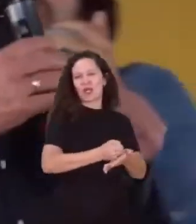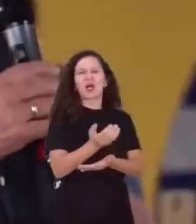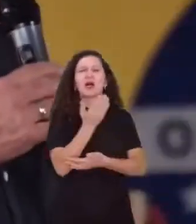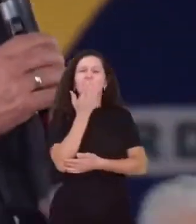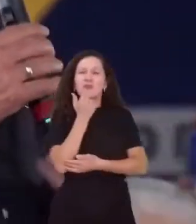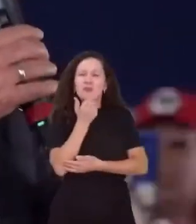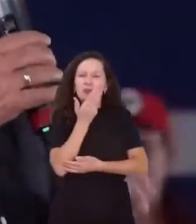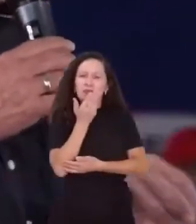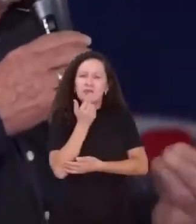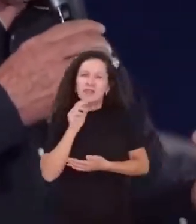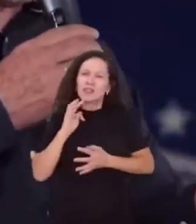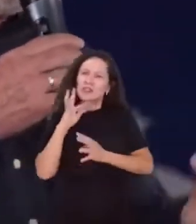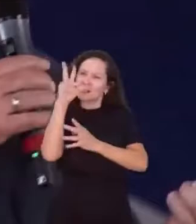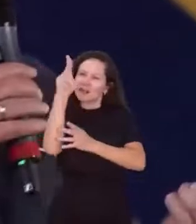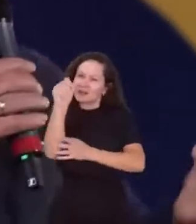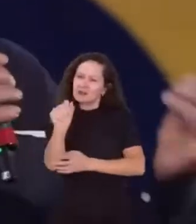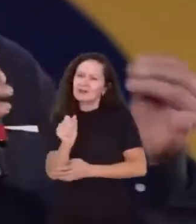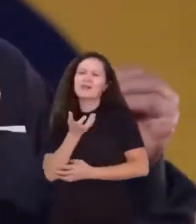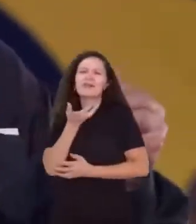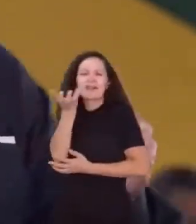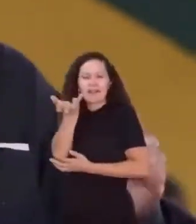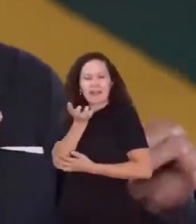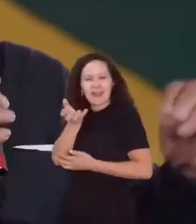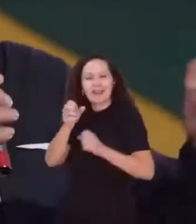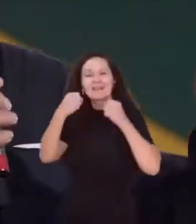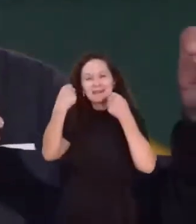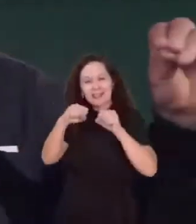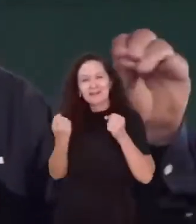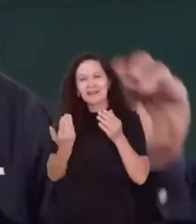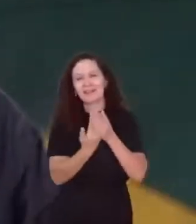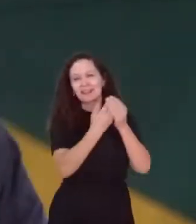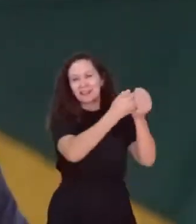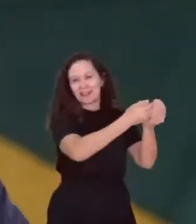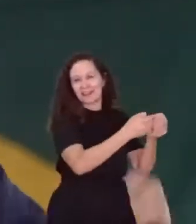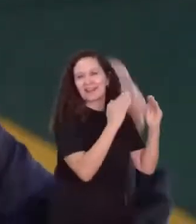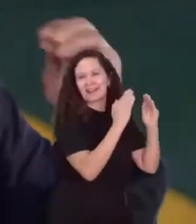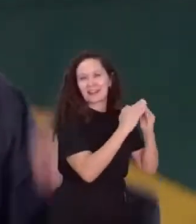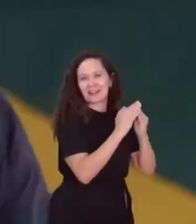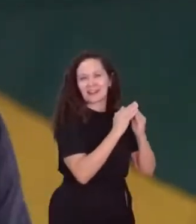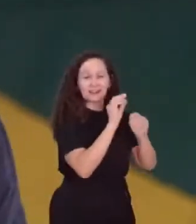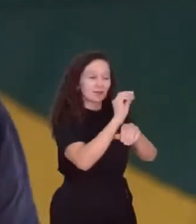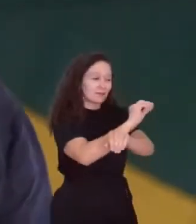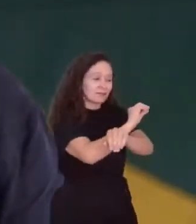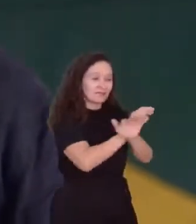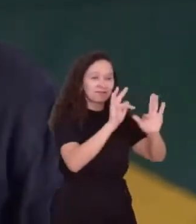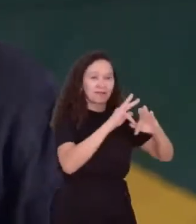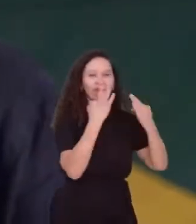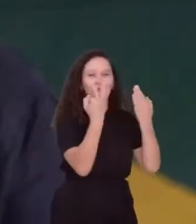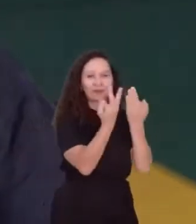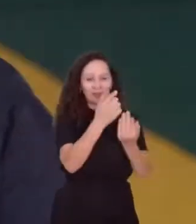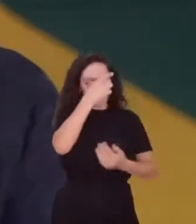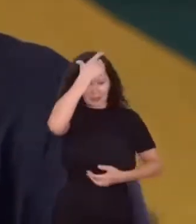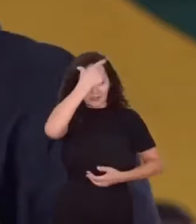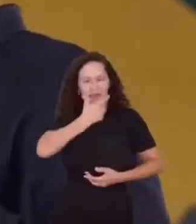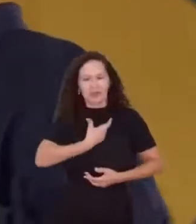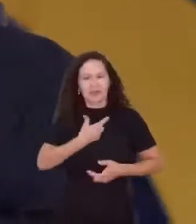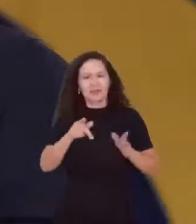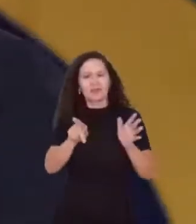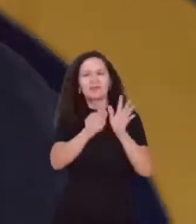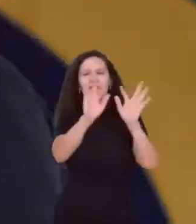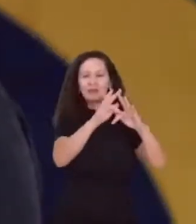aquilo que ela precisa levar para casa para sustentar a si, a sua família, e quem